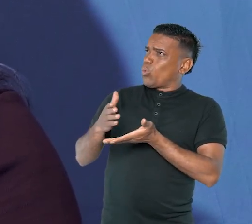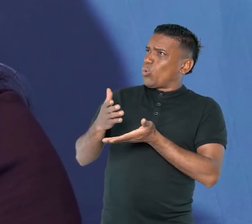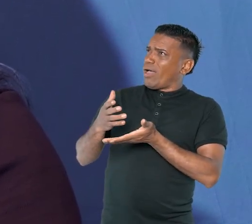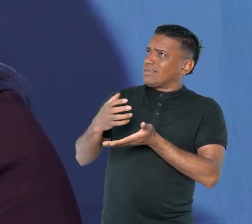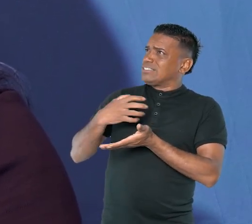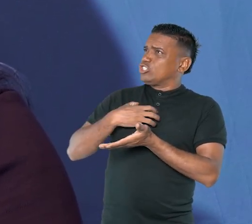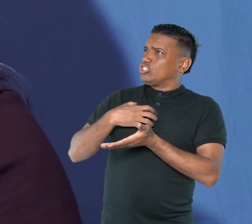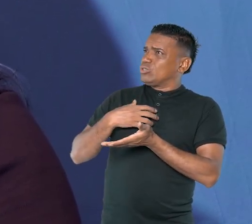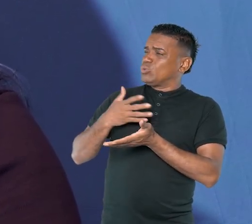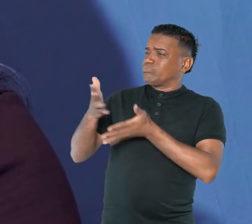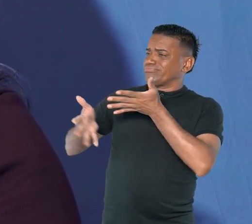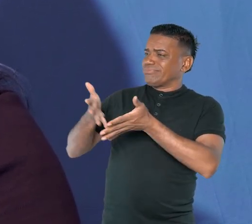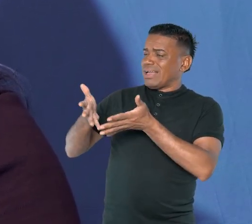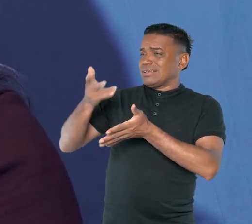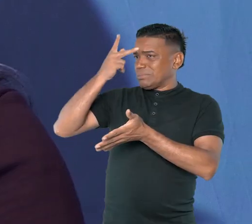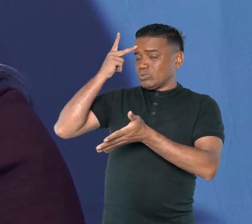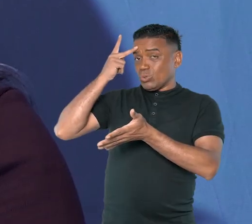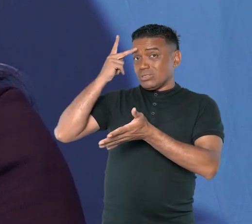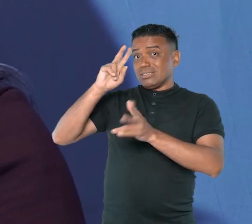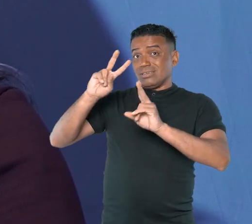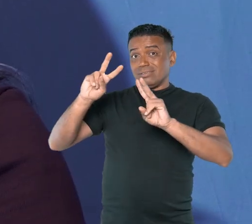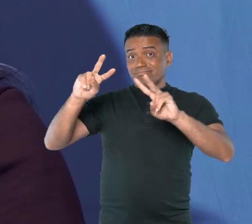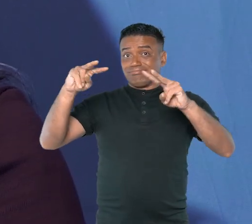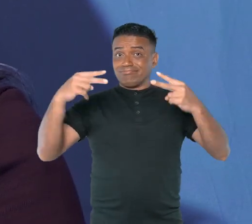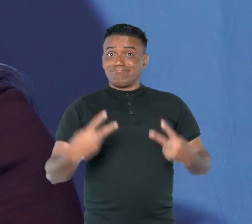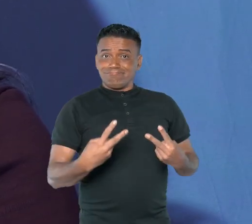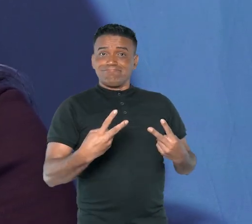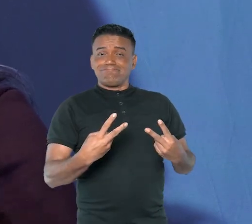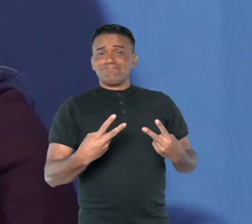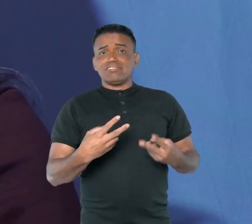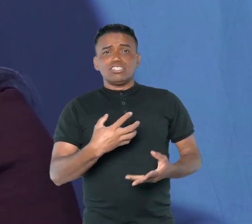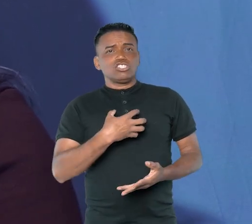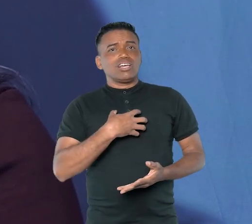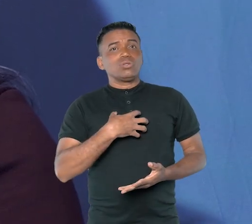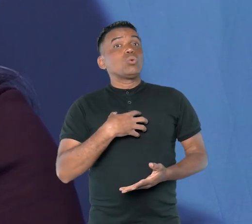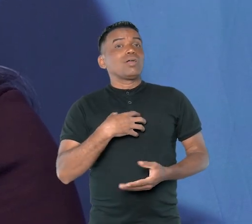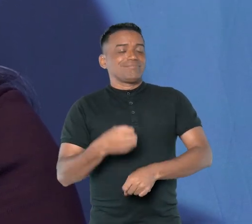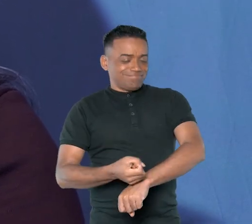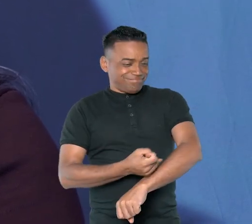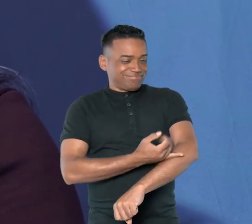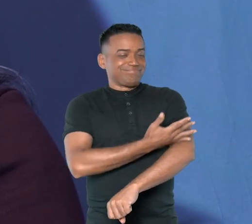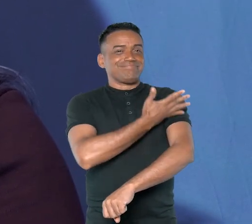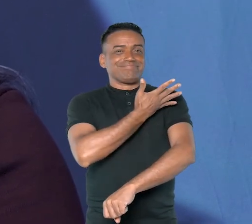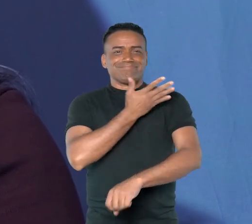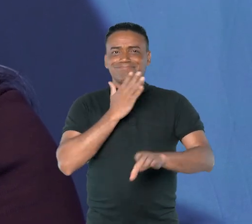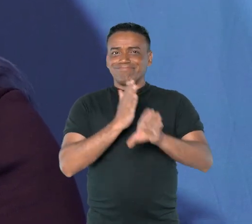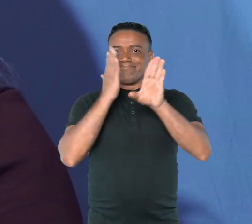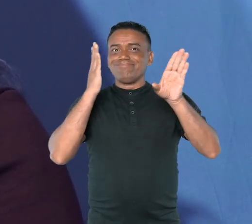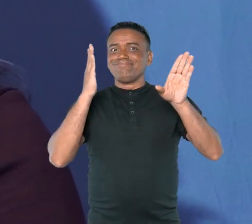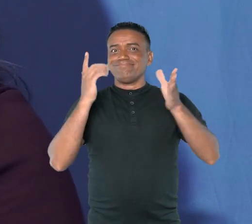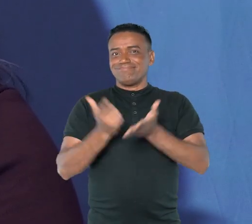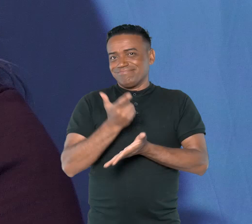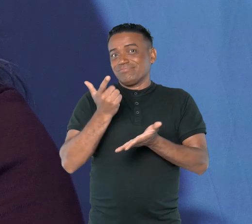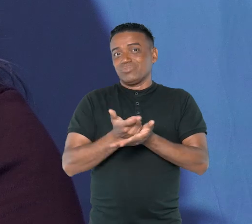isso que a Josiane falou. Assim, as pessoas se identificam de uma maneira muito emocional com o livro. Assim. Porque